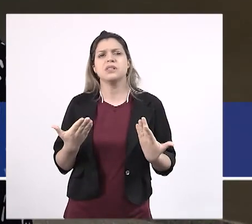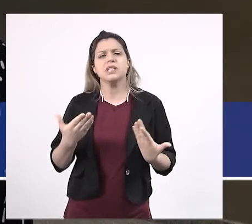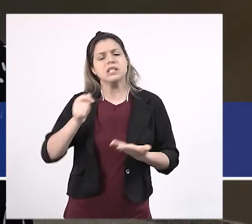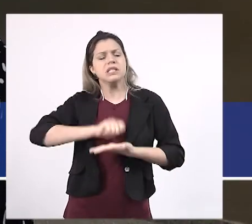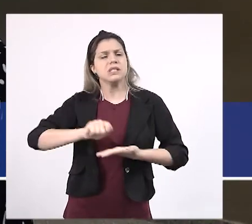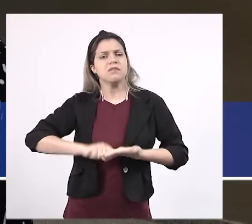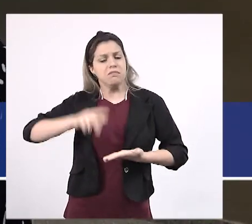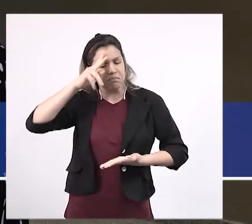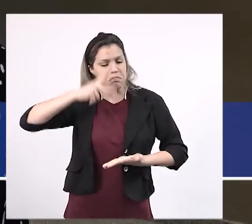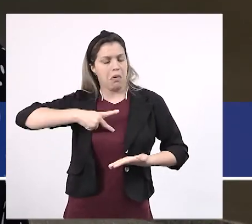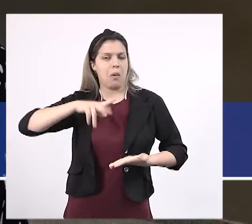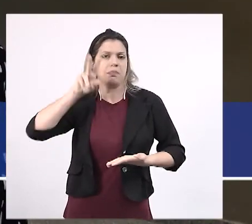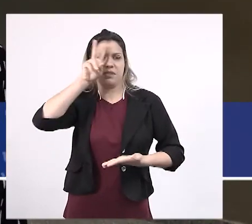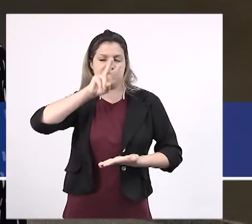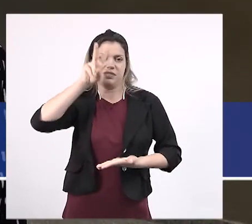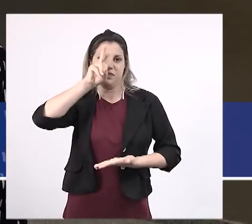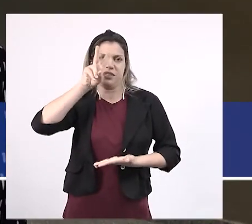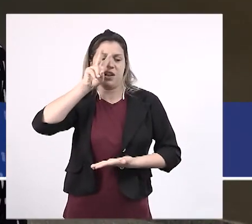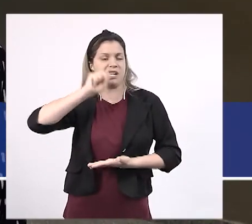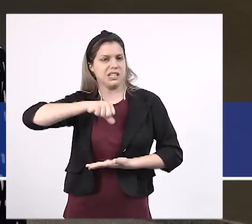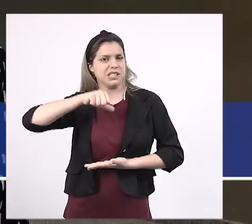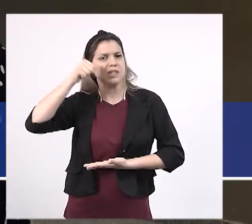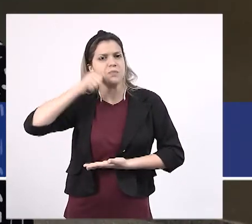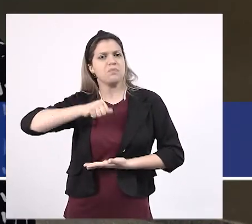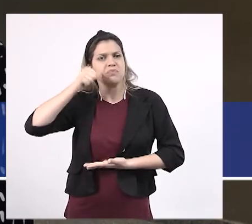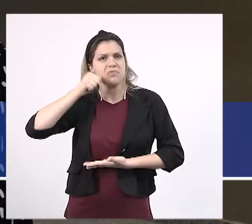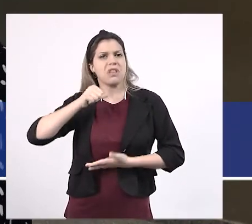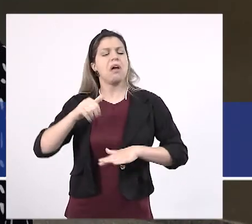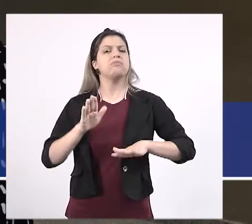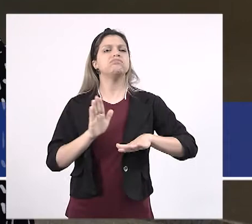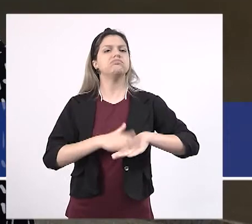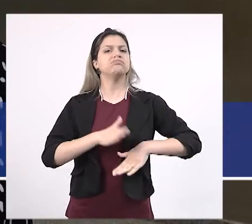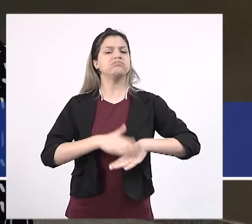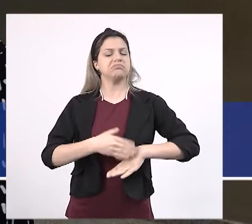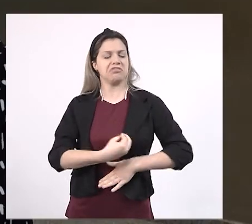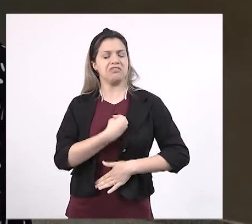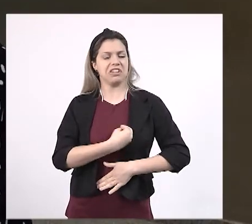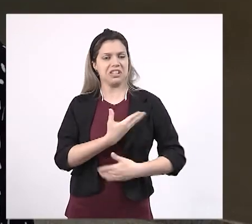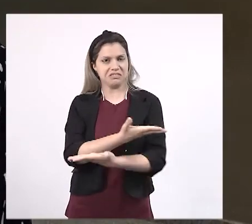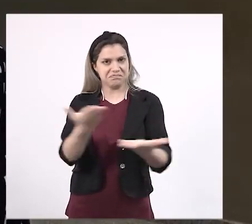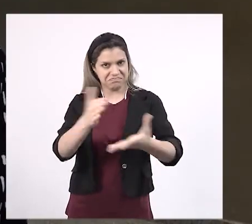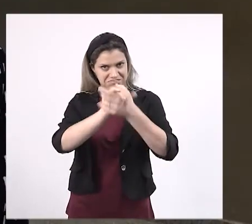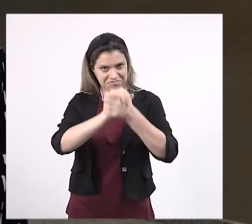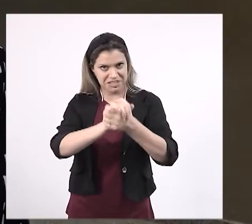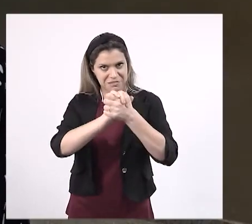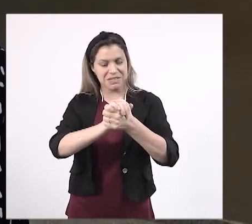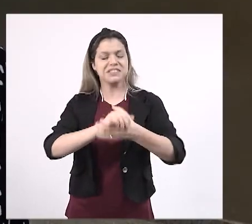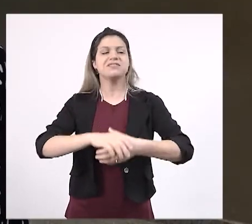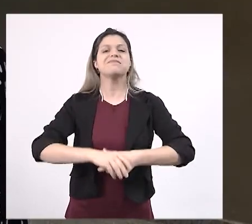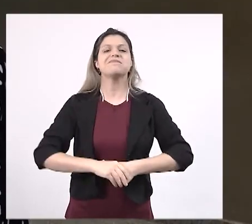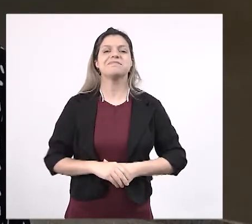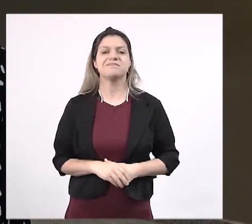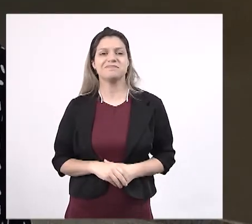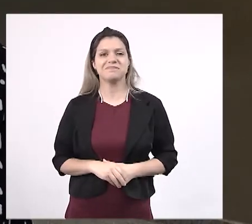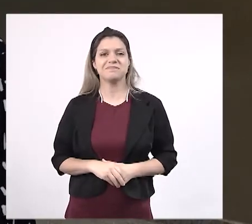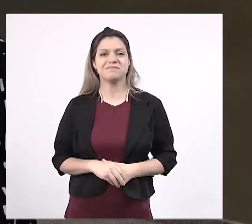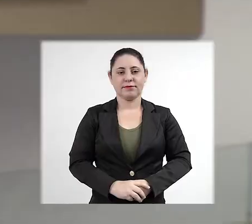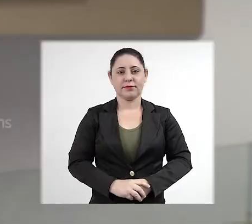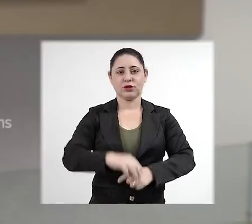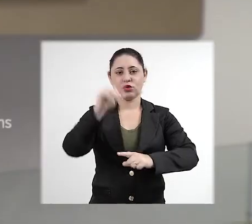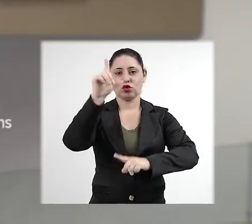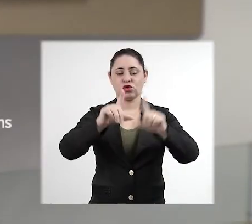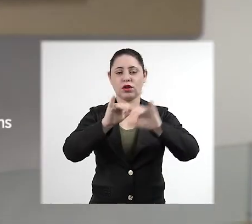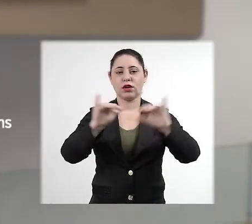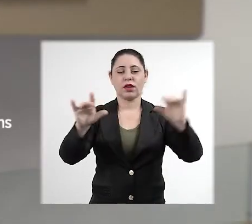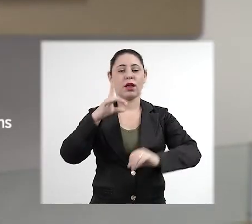venceram discriminação e que escreveram suas próprias histórias. Então, a essas mulheres, protagonistas das suas vidas, o nosso parabéns.